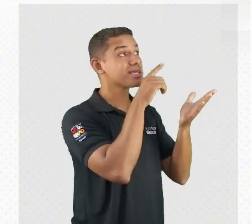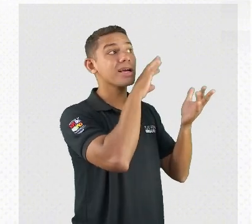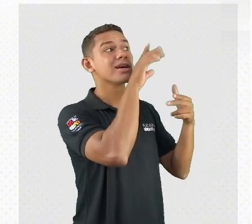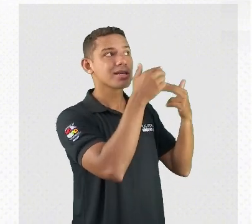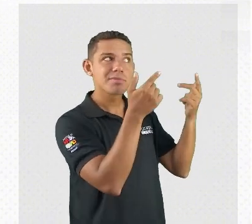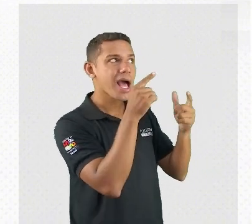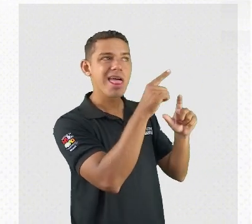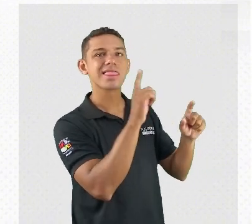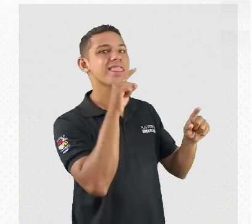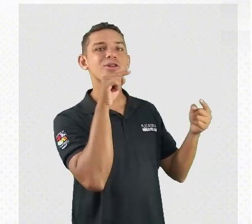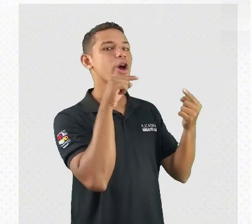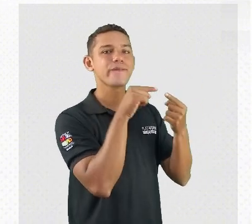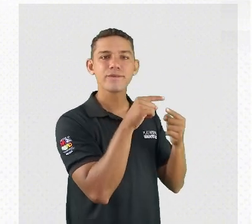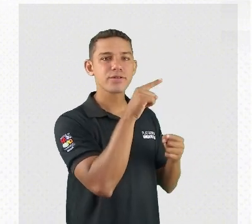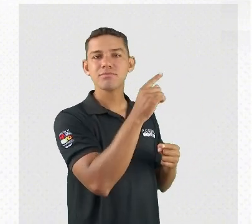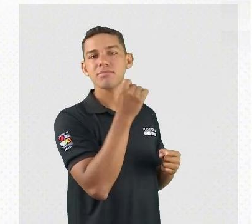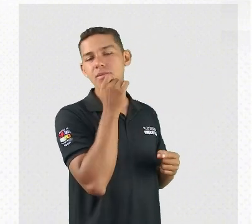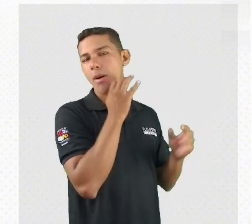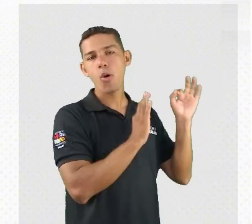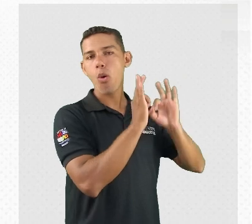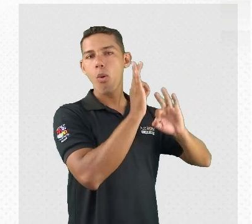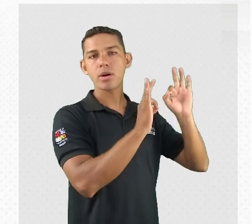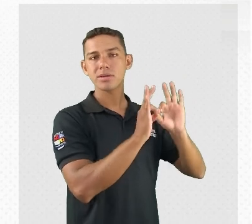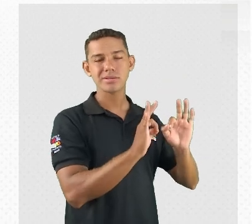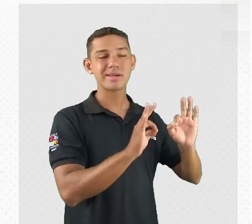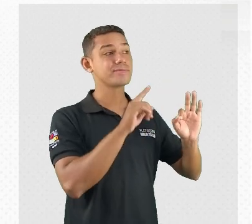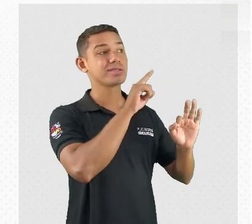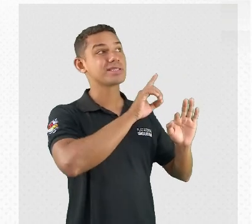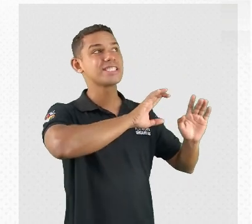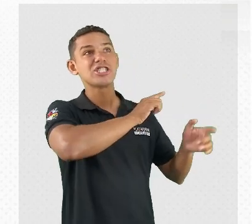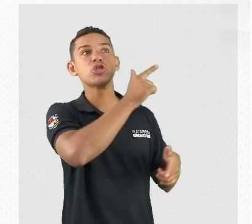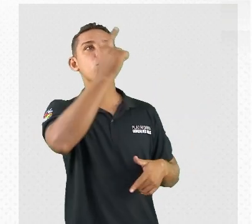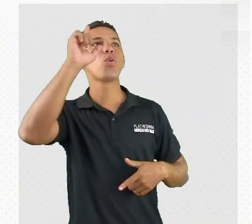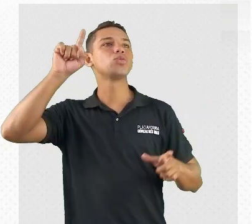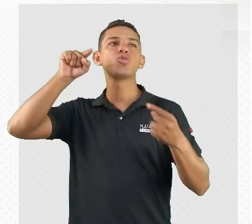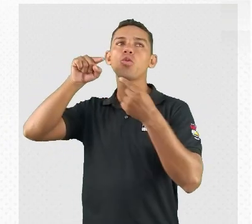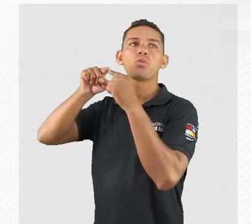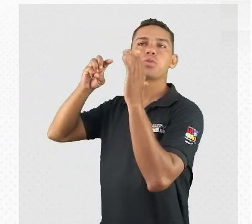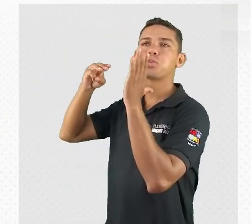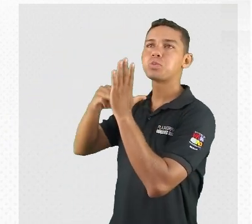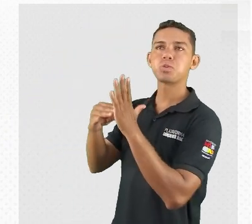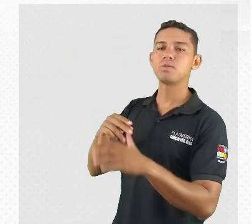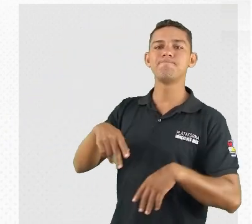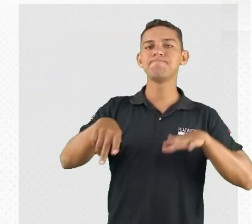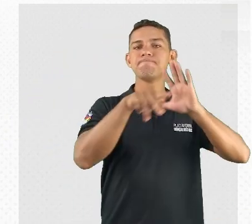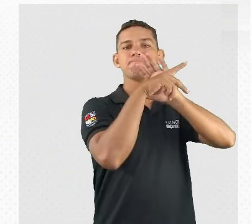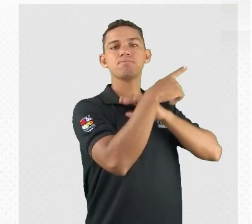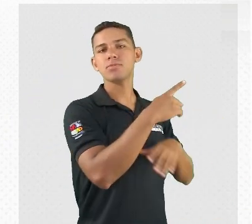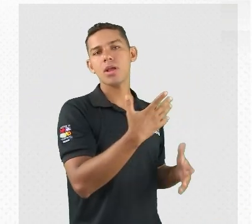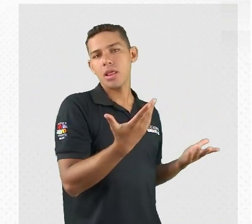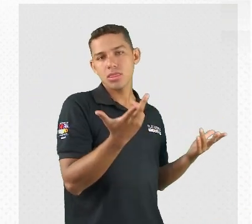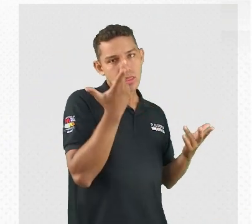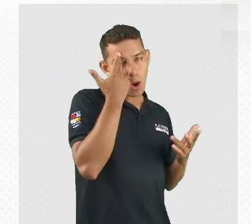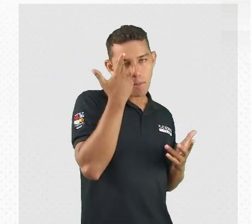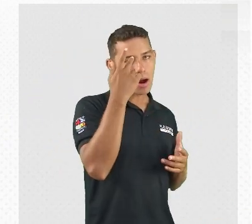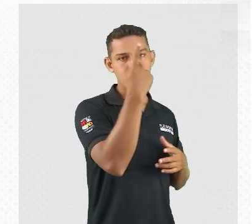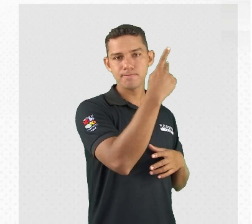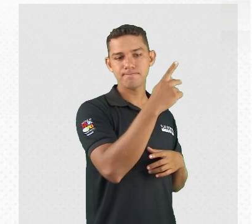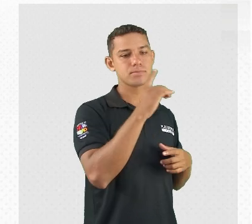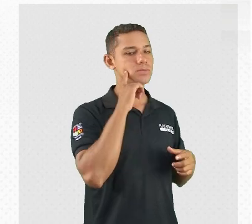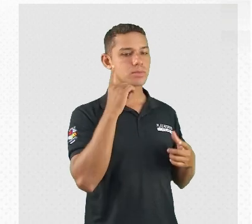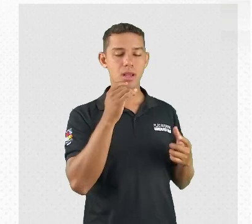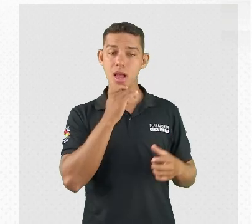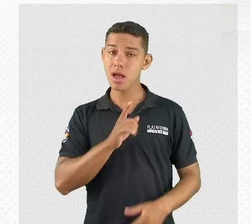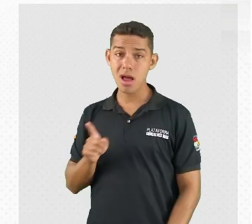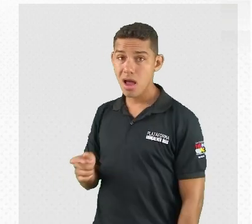ali fundamentados, eles não estão se organizando ali fundamentados em outra coisa que não nos seus próprios instintos, né? No caso aqui,